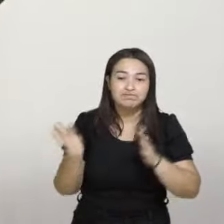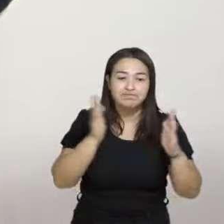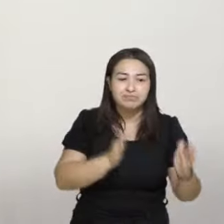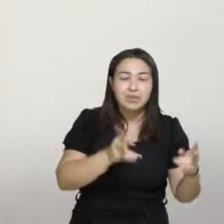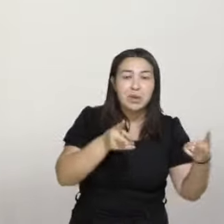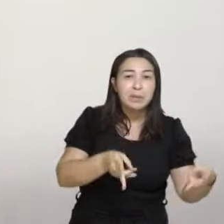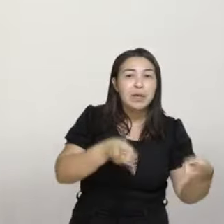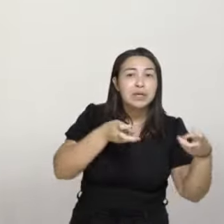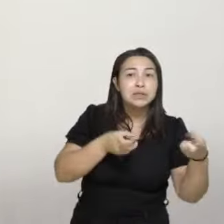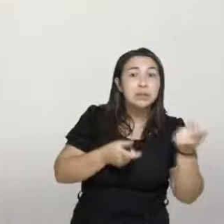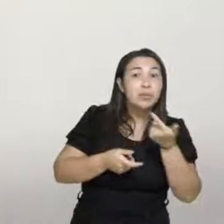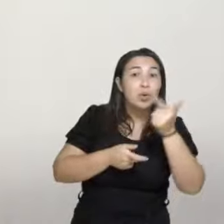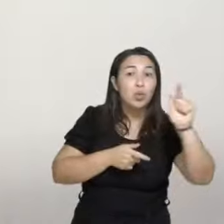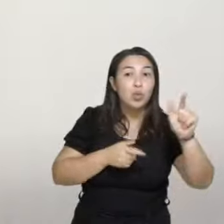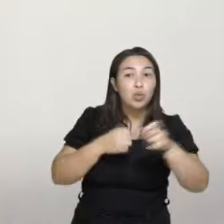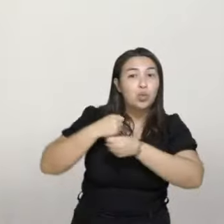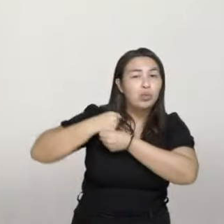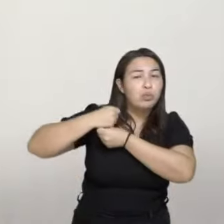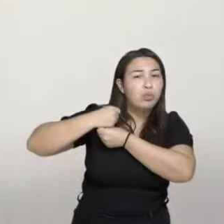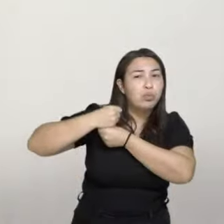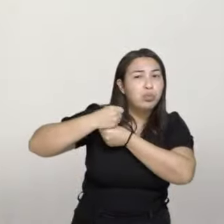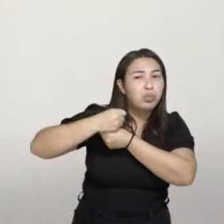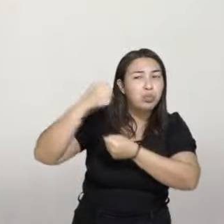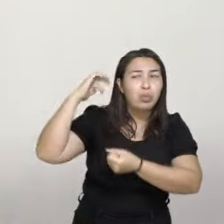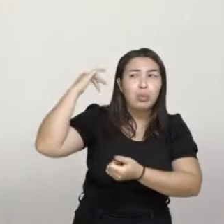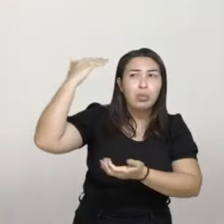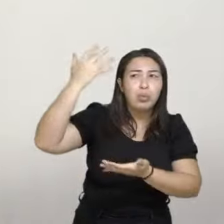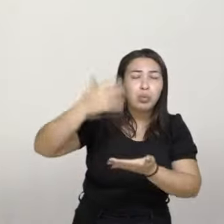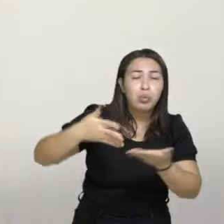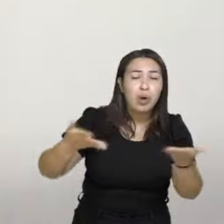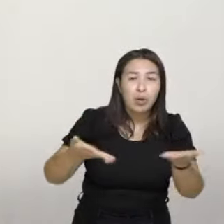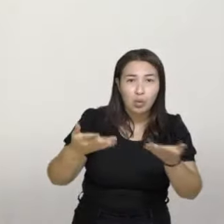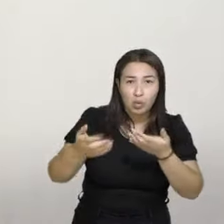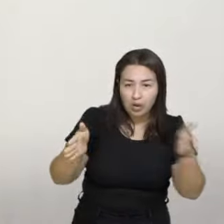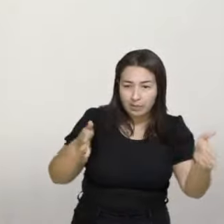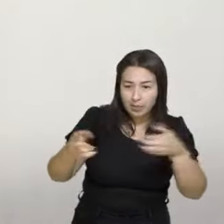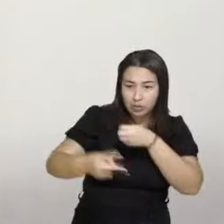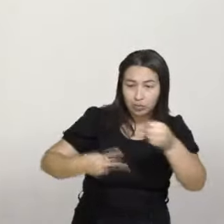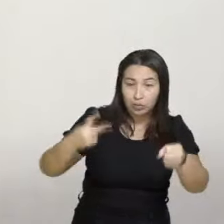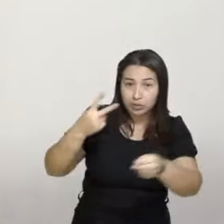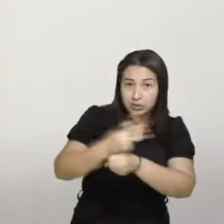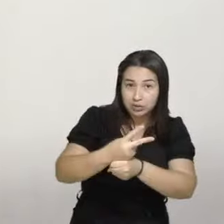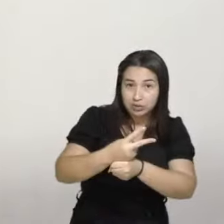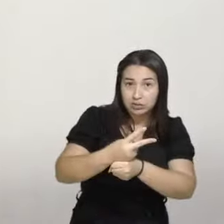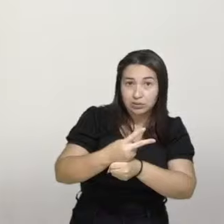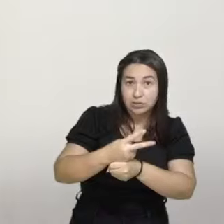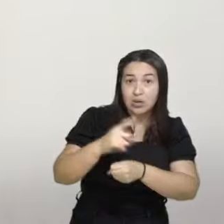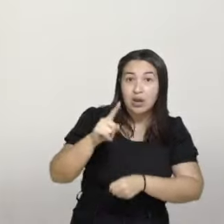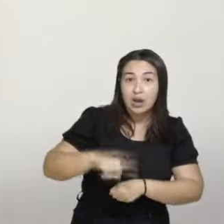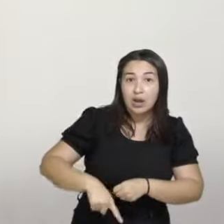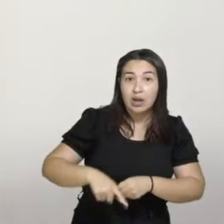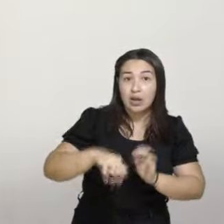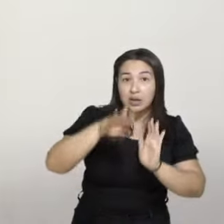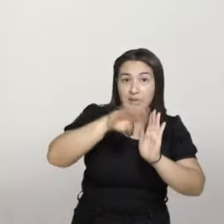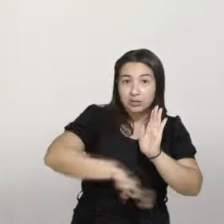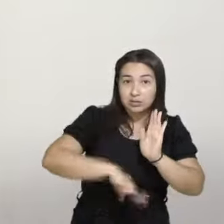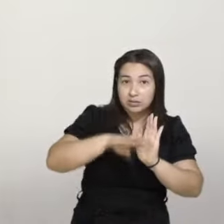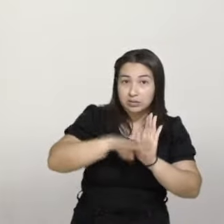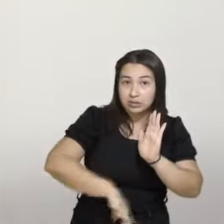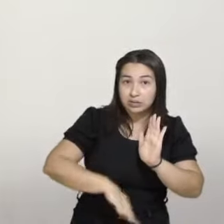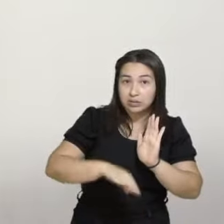acontecendo ao longo dos anos, que se aprofundou nos últimos 2 anos, que é os instrumentos de isenção fiscal e